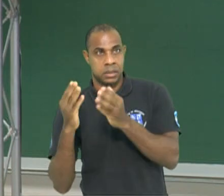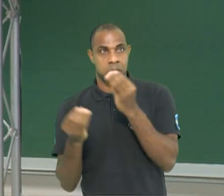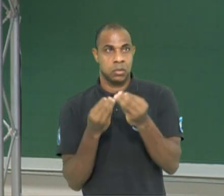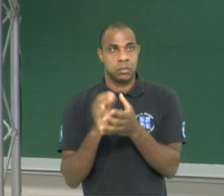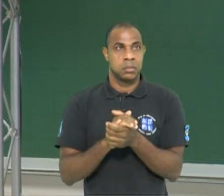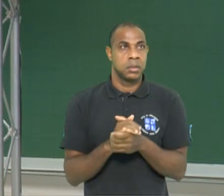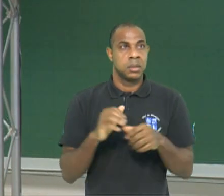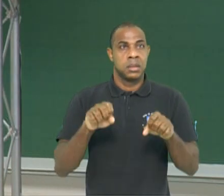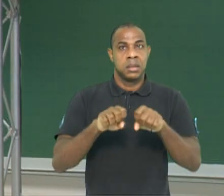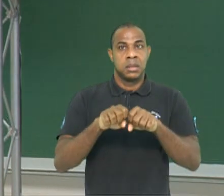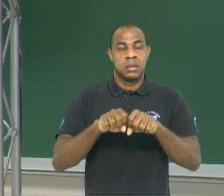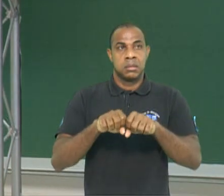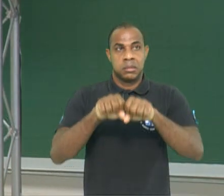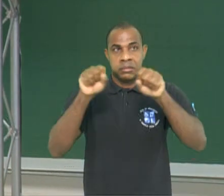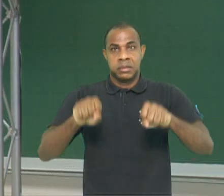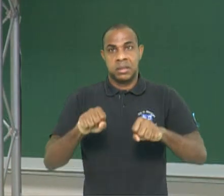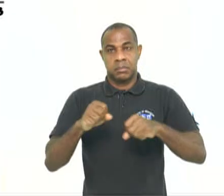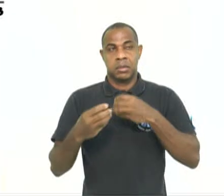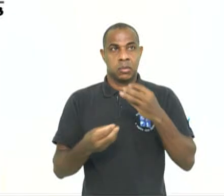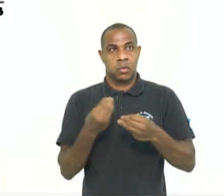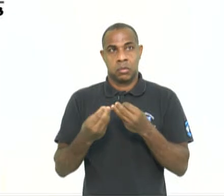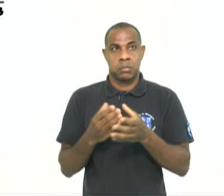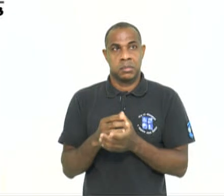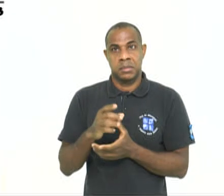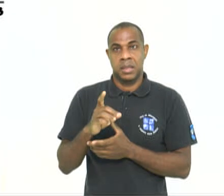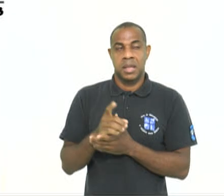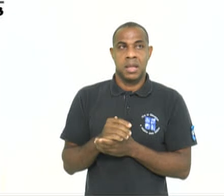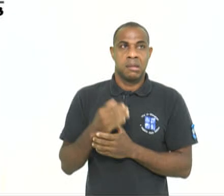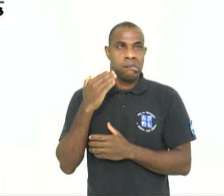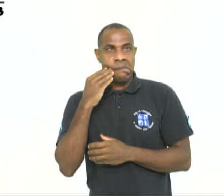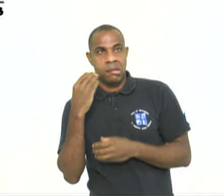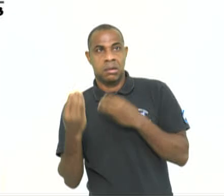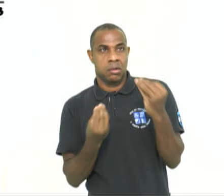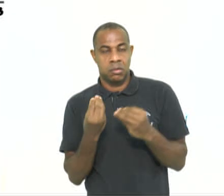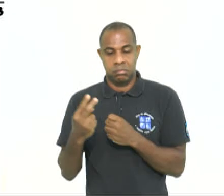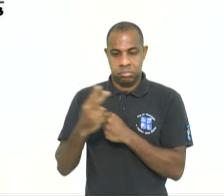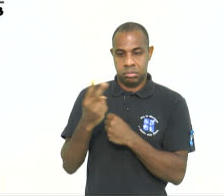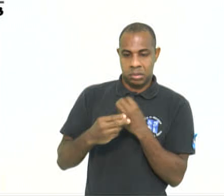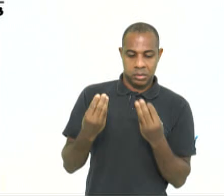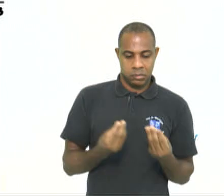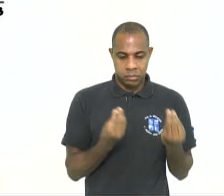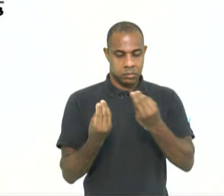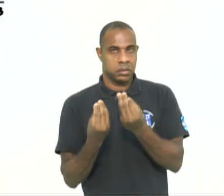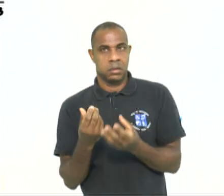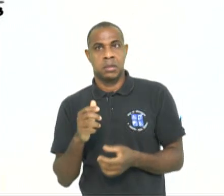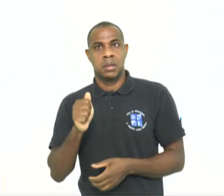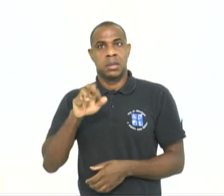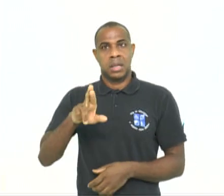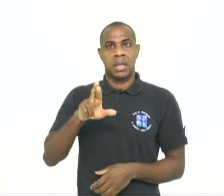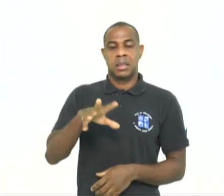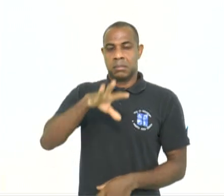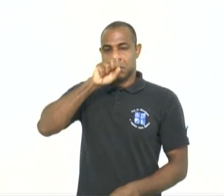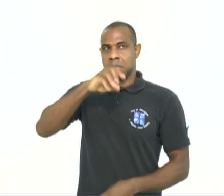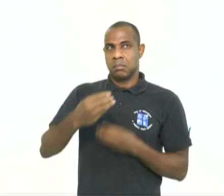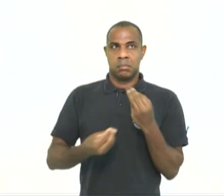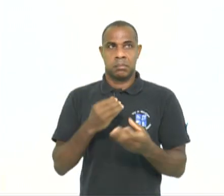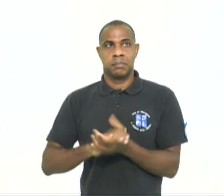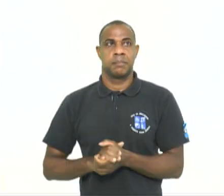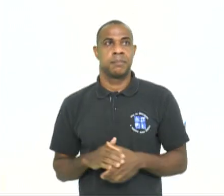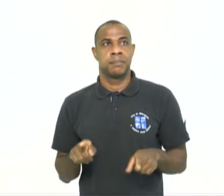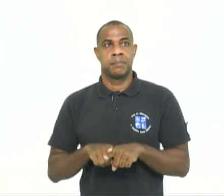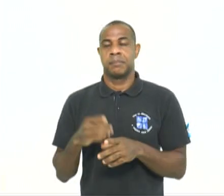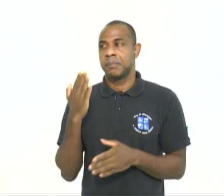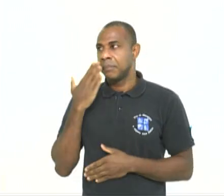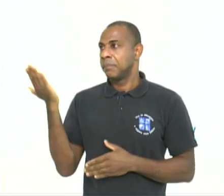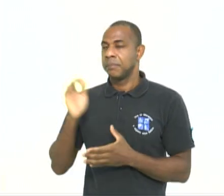sistema deficiência na defesa, depois no prejuízo de transporte de gases respiratórios e processo de coagulação.